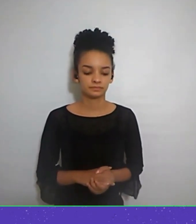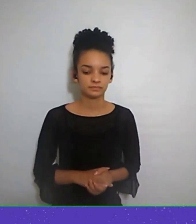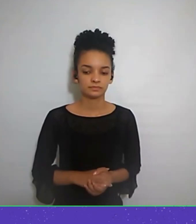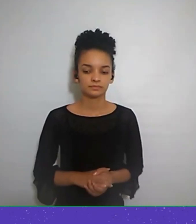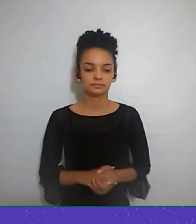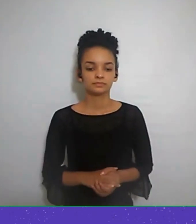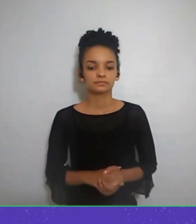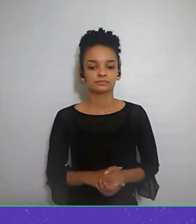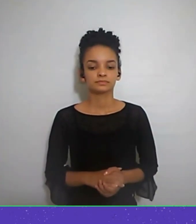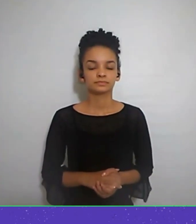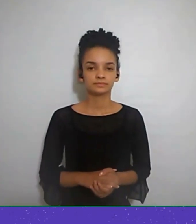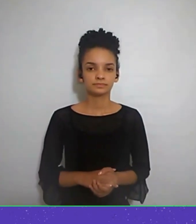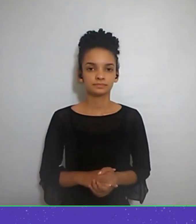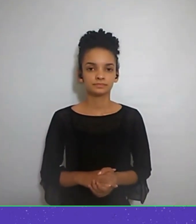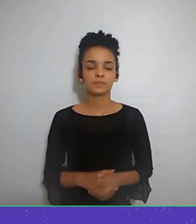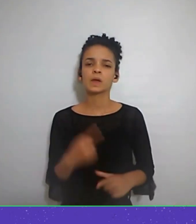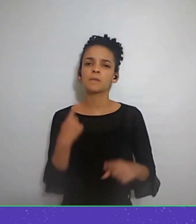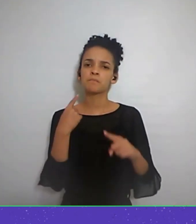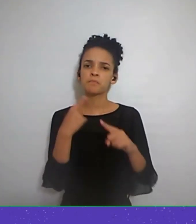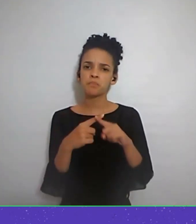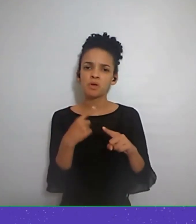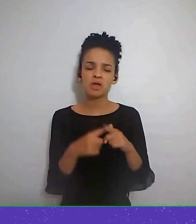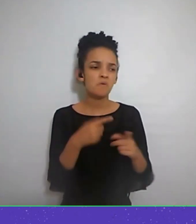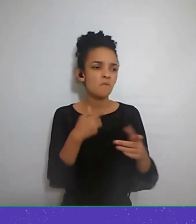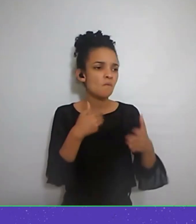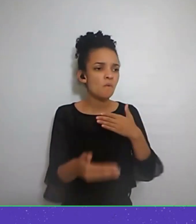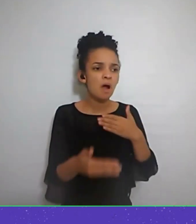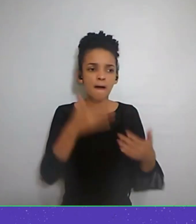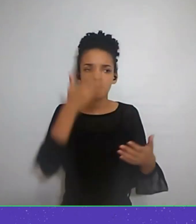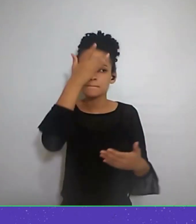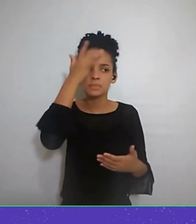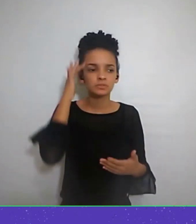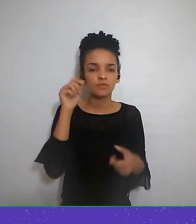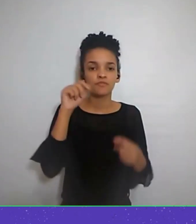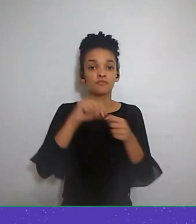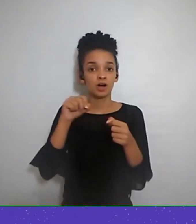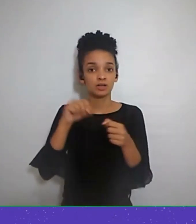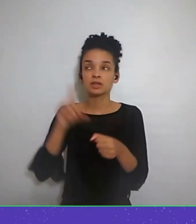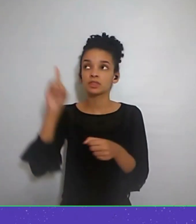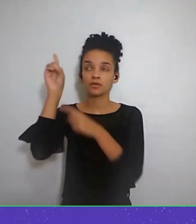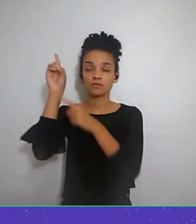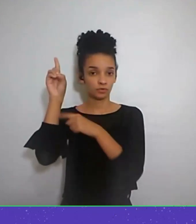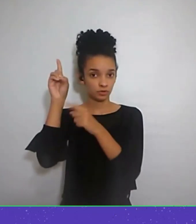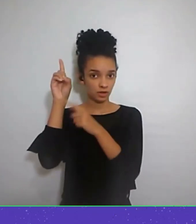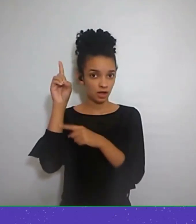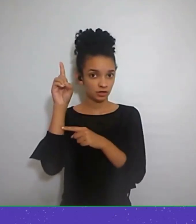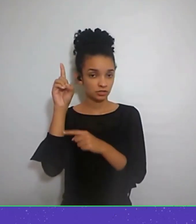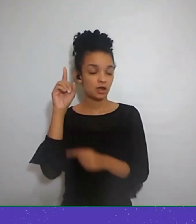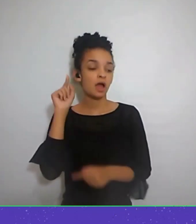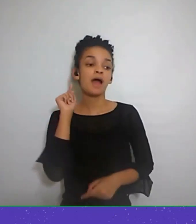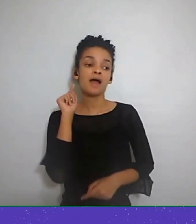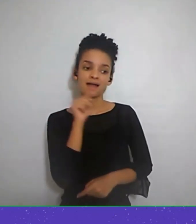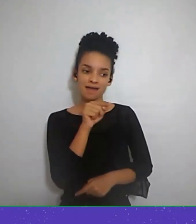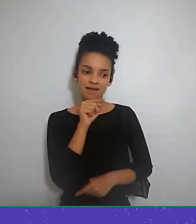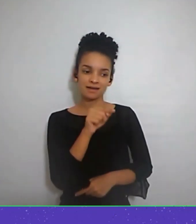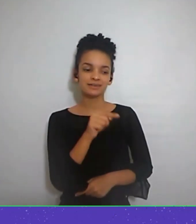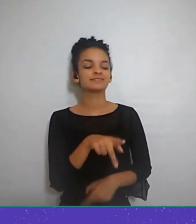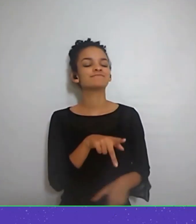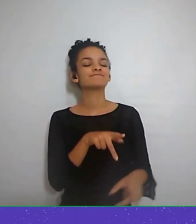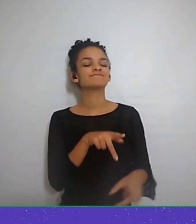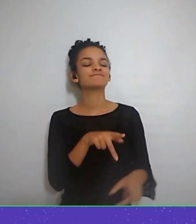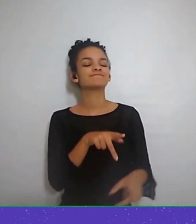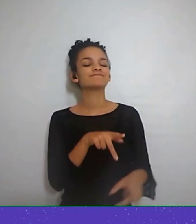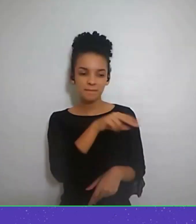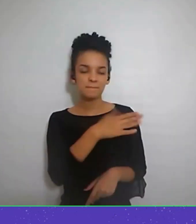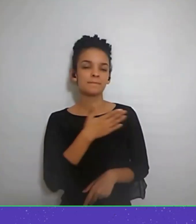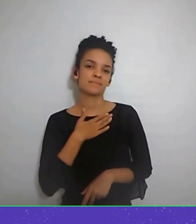Porque qualquer que fizer a vontade de meu Pai Celeste, esse é meu irmão, irmã